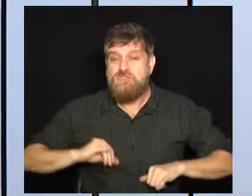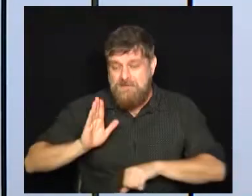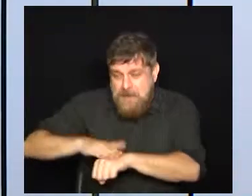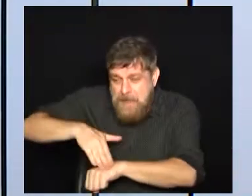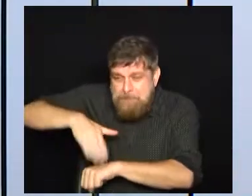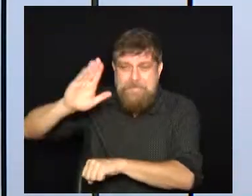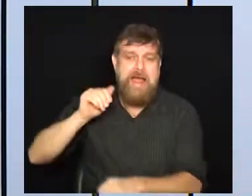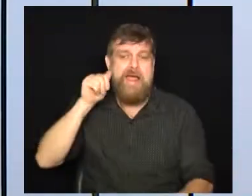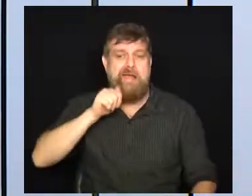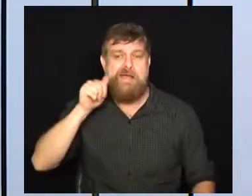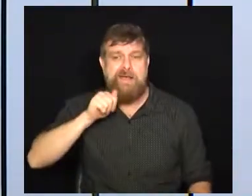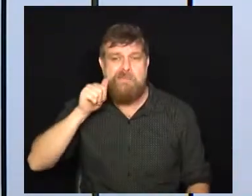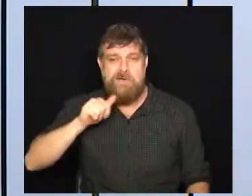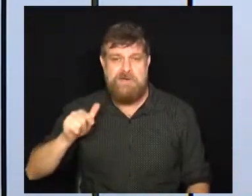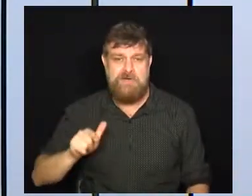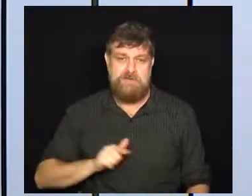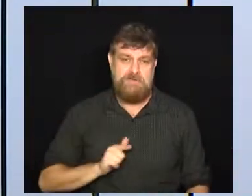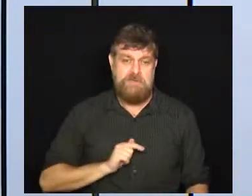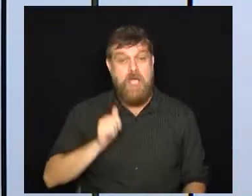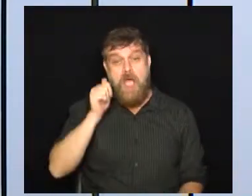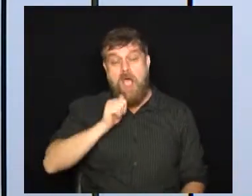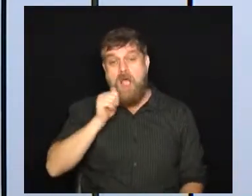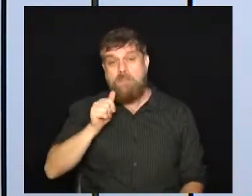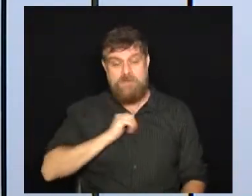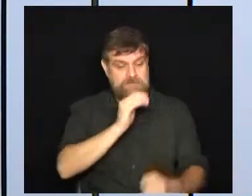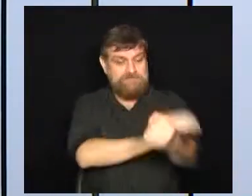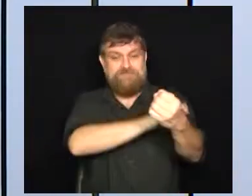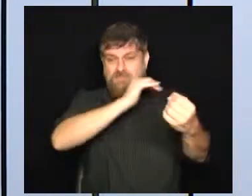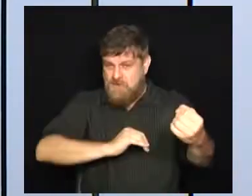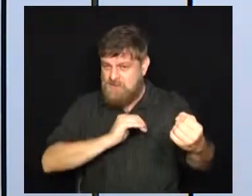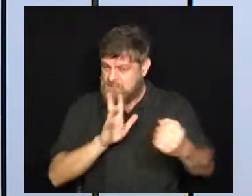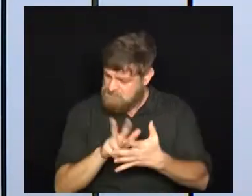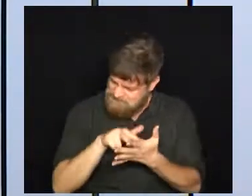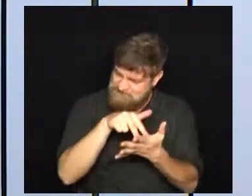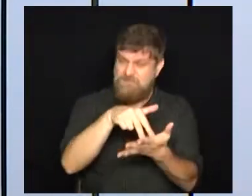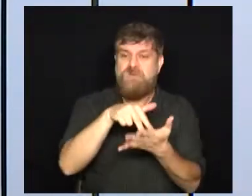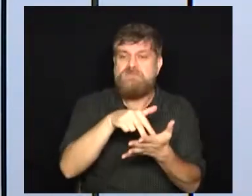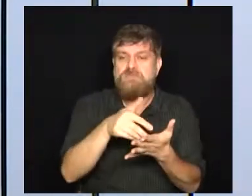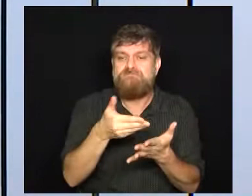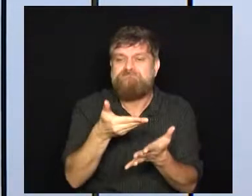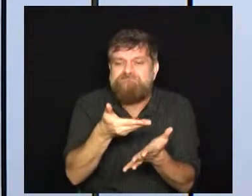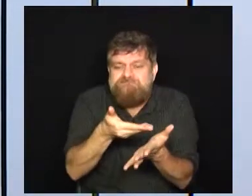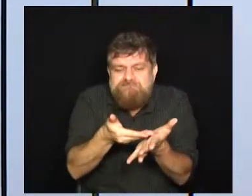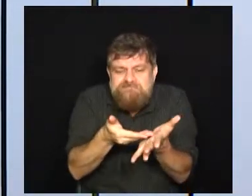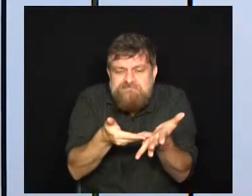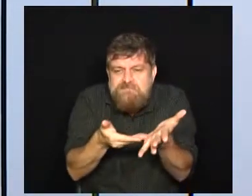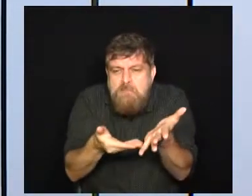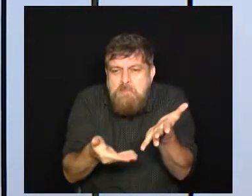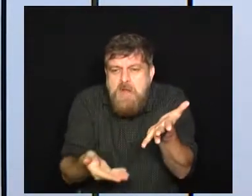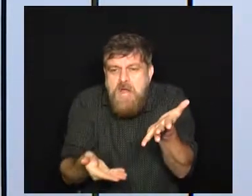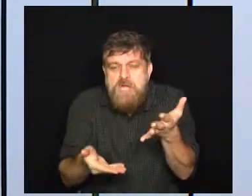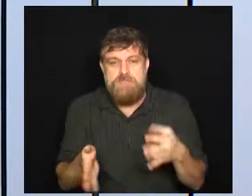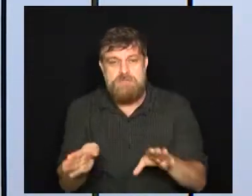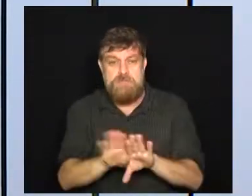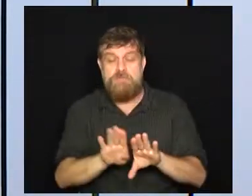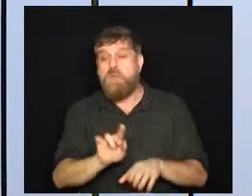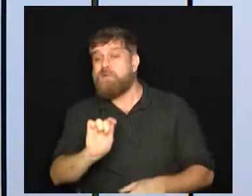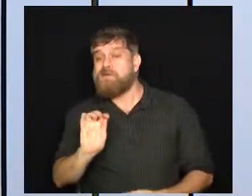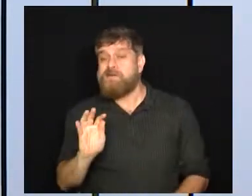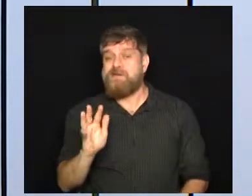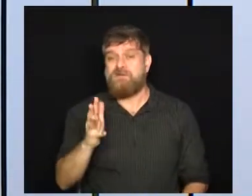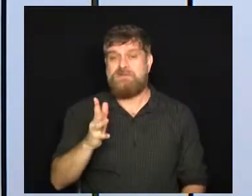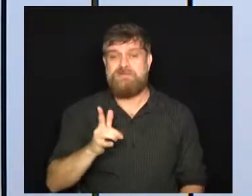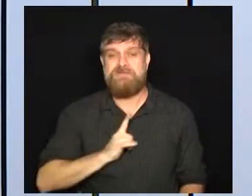é ela perder o empoderamento que ela possa ter adquirido no último período e, com isso, ficar muito